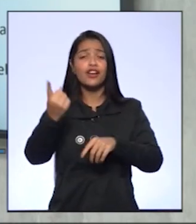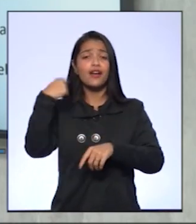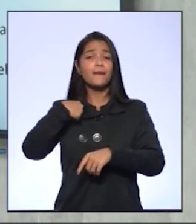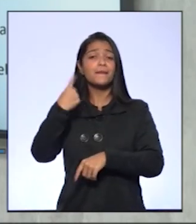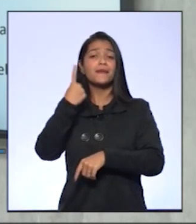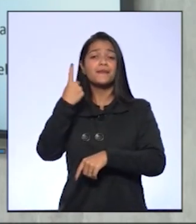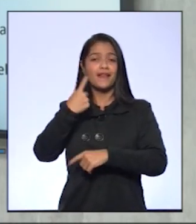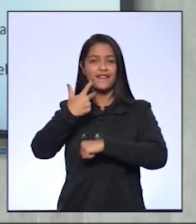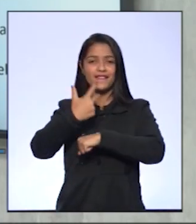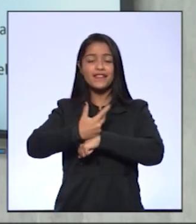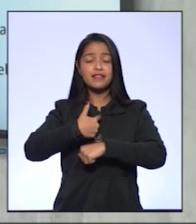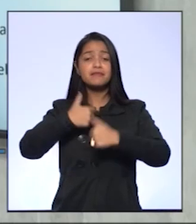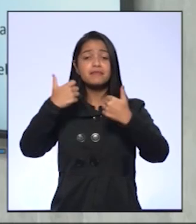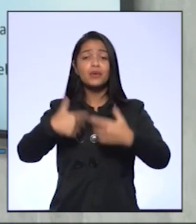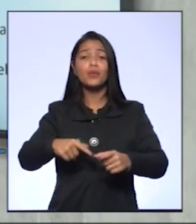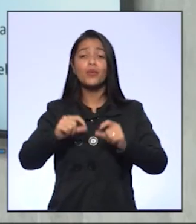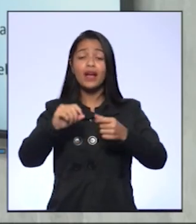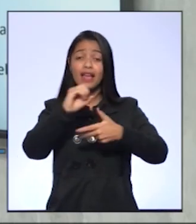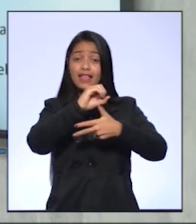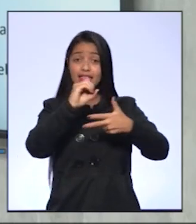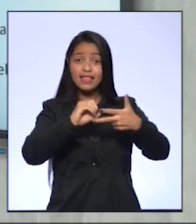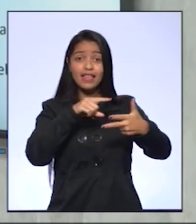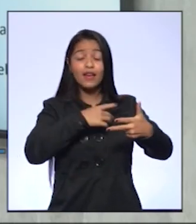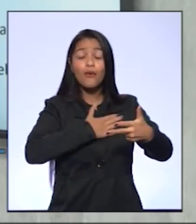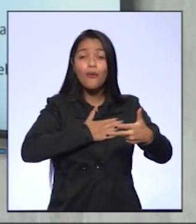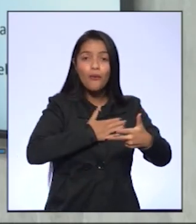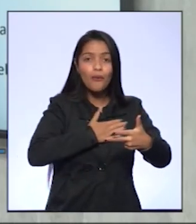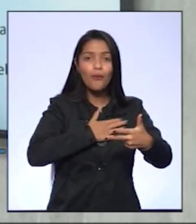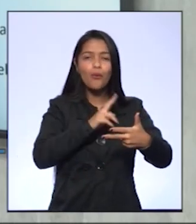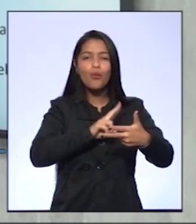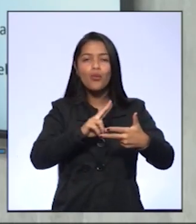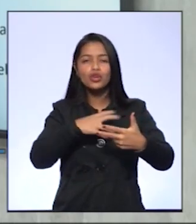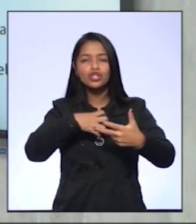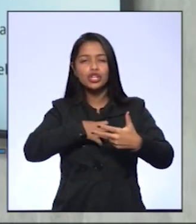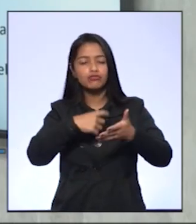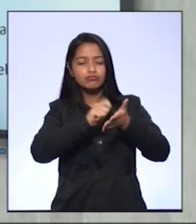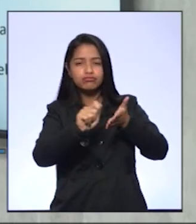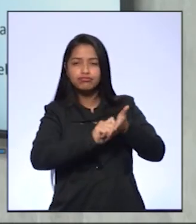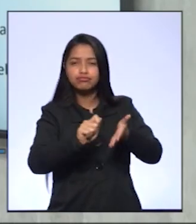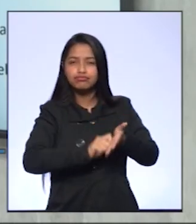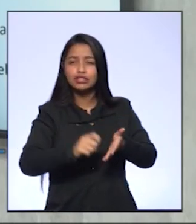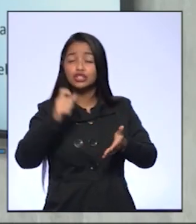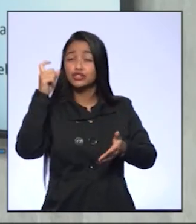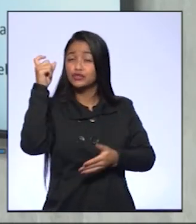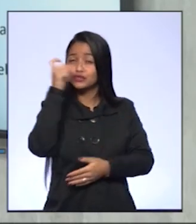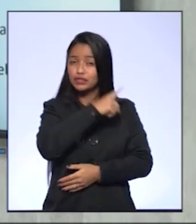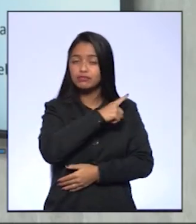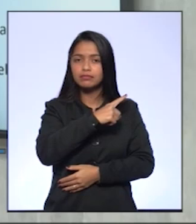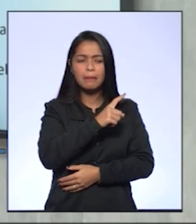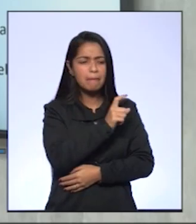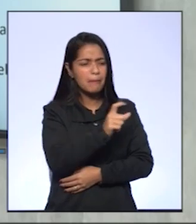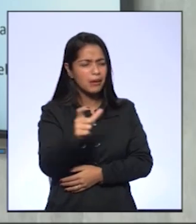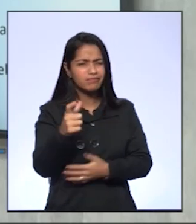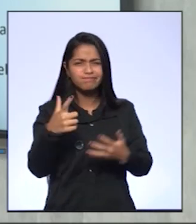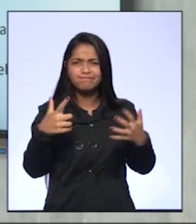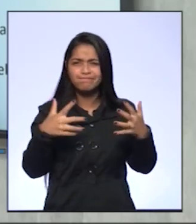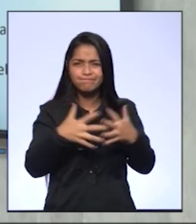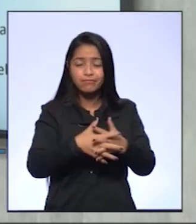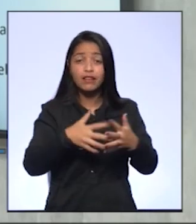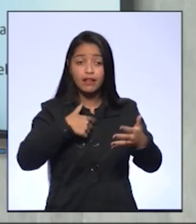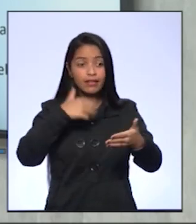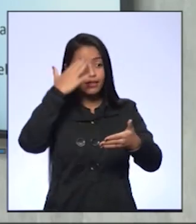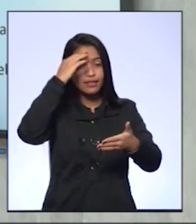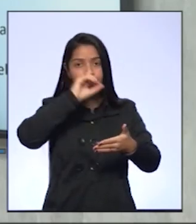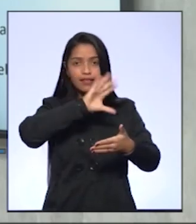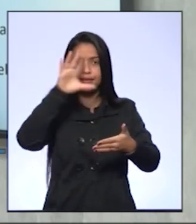todos. O Enem gosta de usar uma linguagem difícil. Difícil, mano, você tem que entender aquelas palavras complicadas. E aí vamos ler as